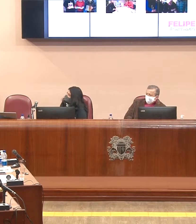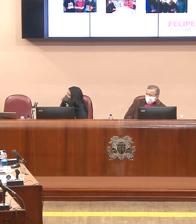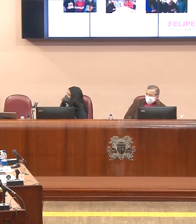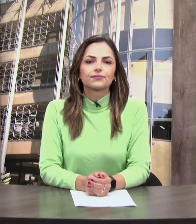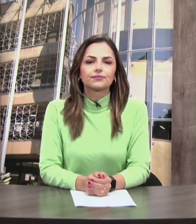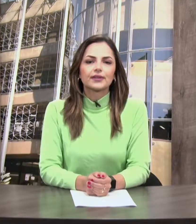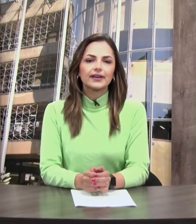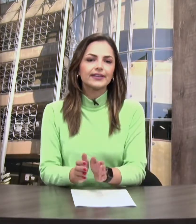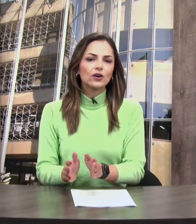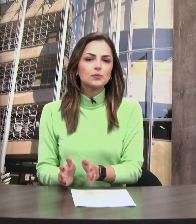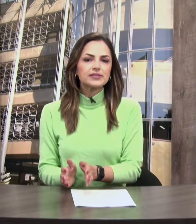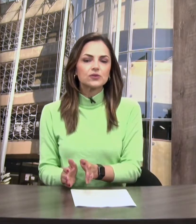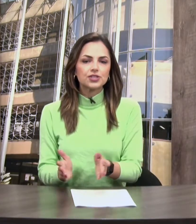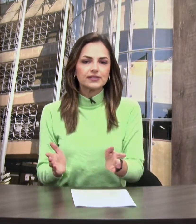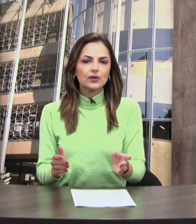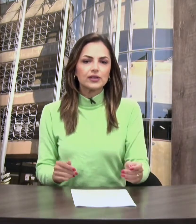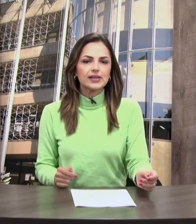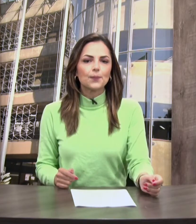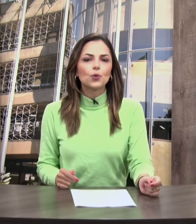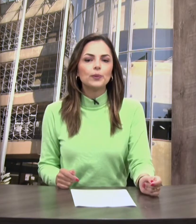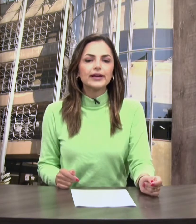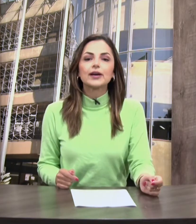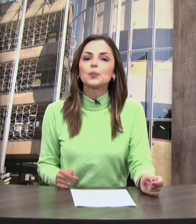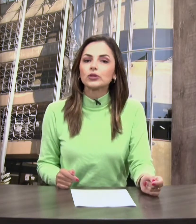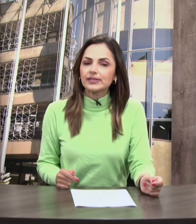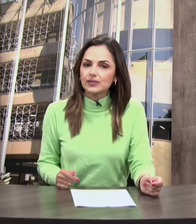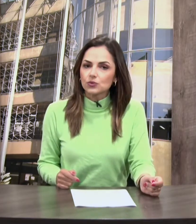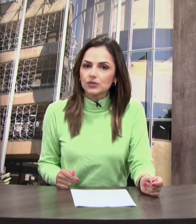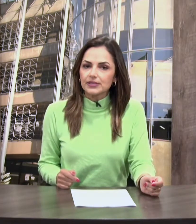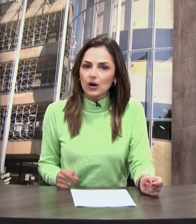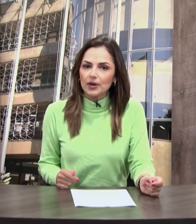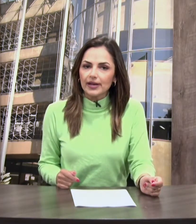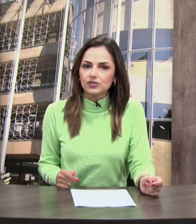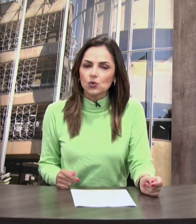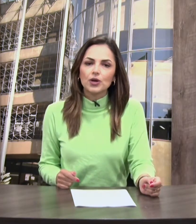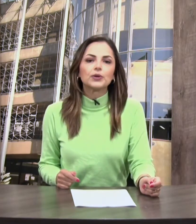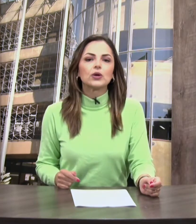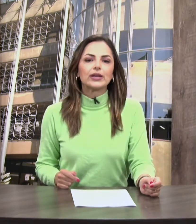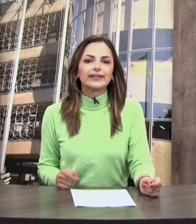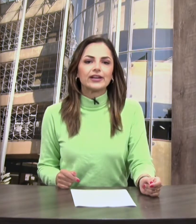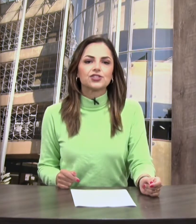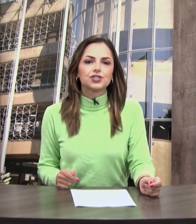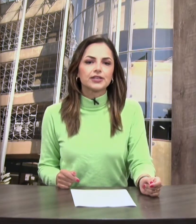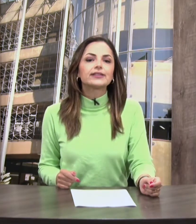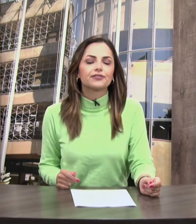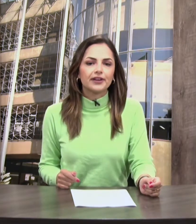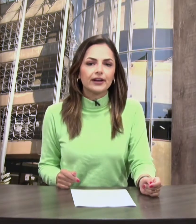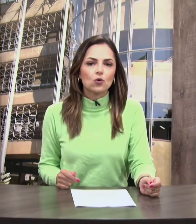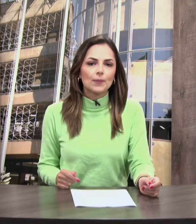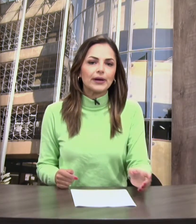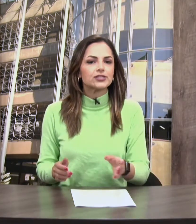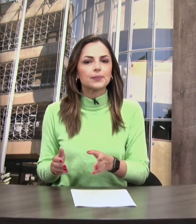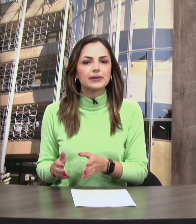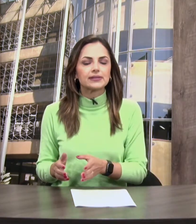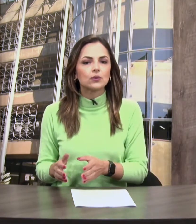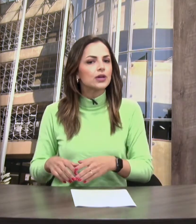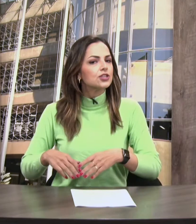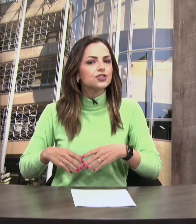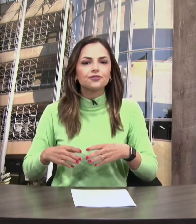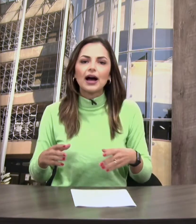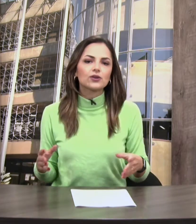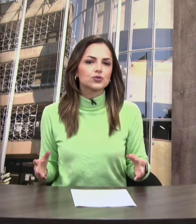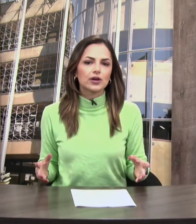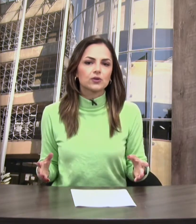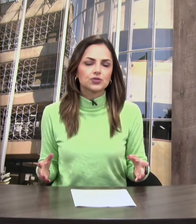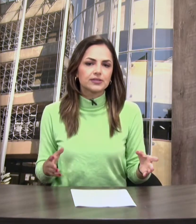pelo prefeito. E a Comissão de Segurança Pública e Proteção Social realizou reunião na tarde de quinta-feira com a participação